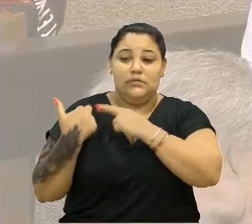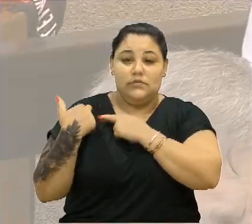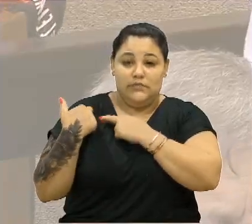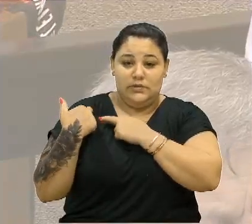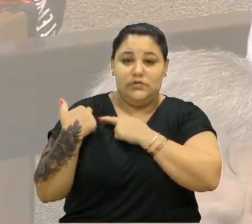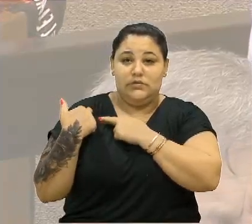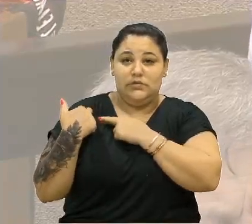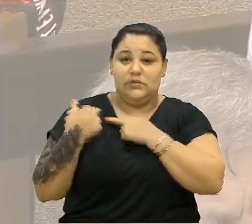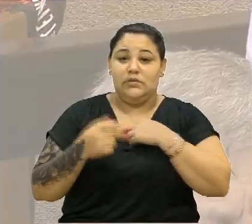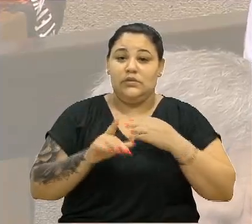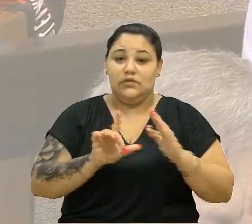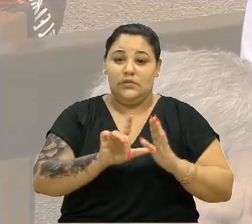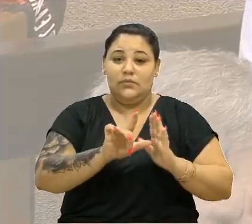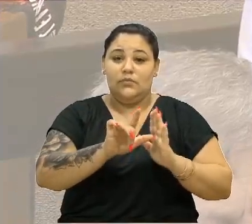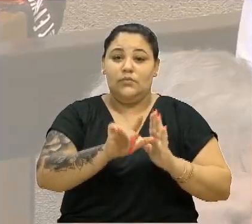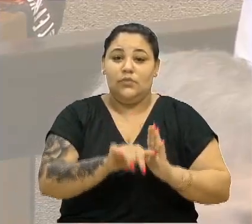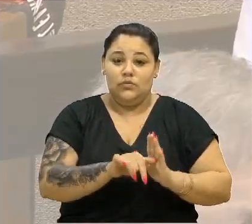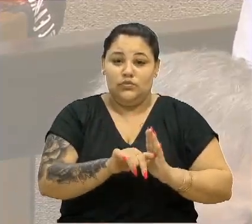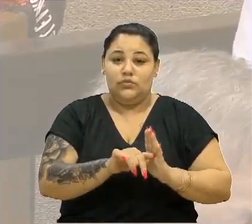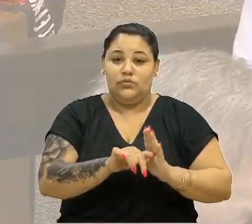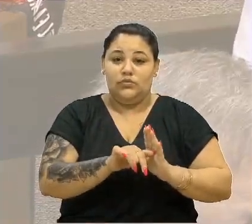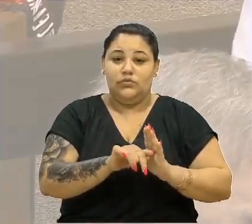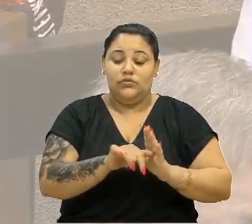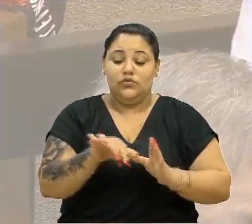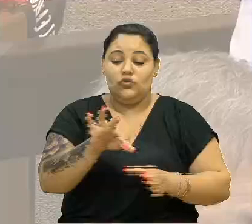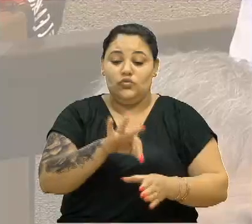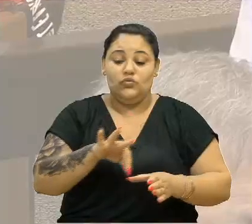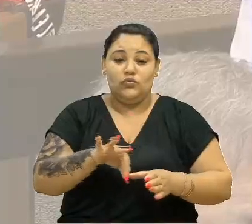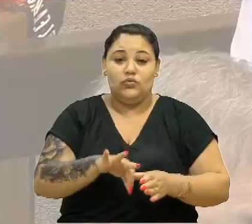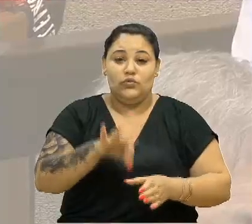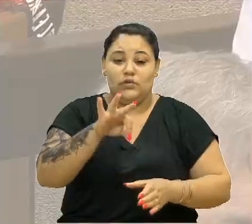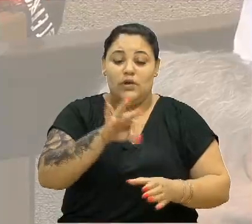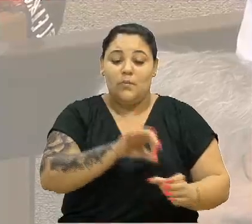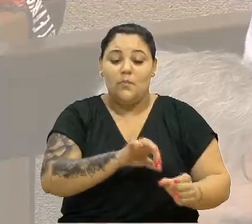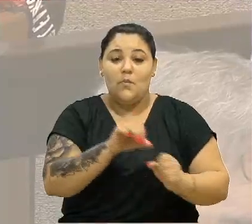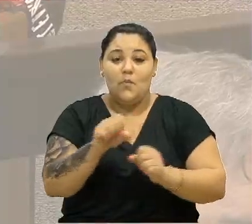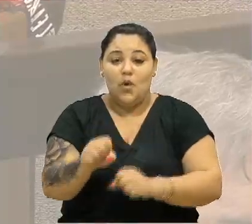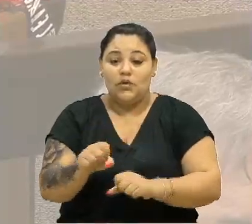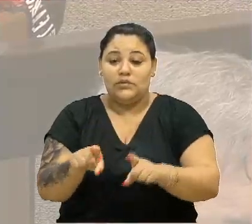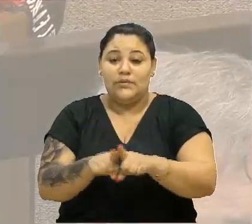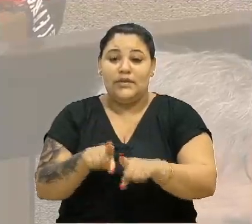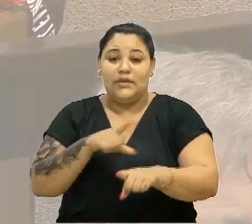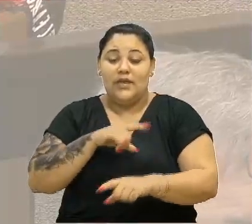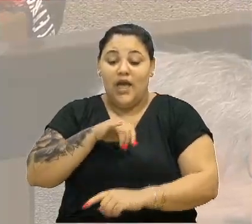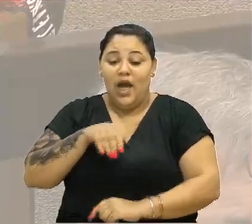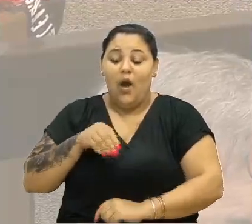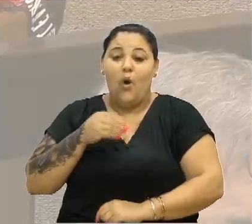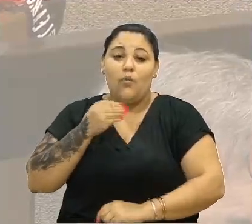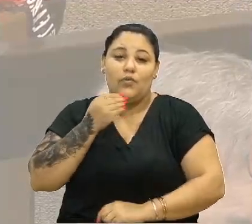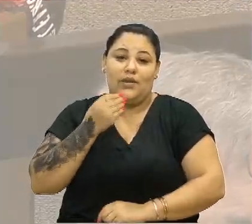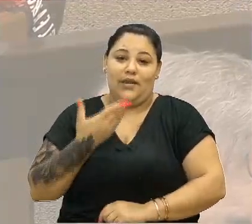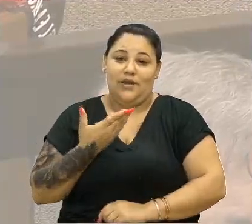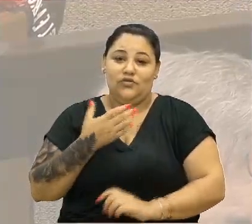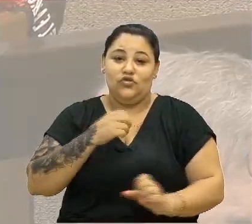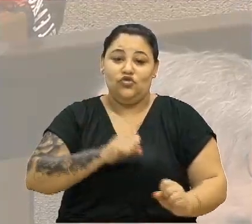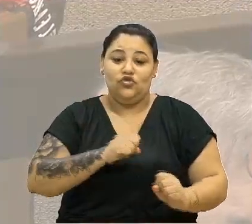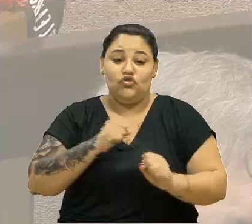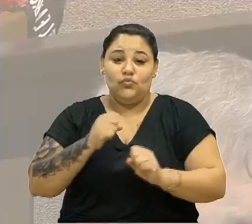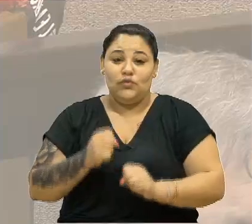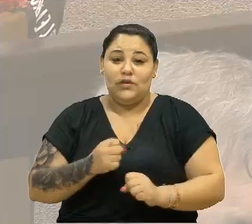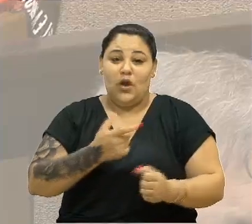depois de um sorteio, depois de que possam esses terem a chance de poder adquirir o seu